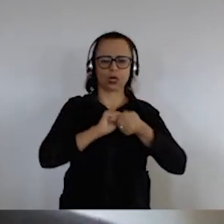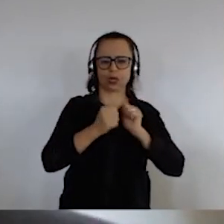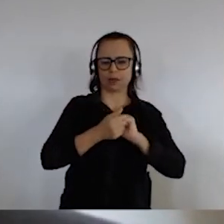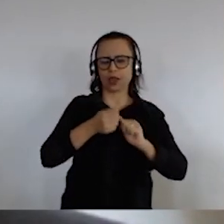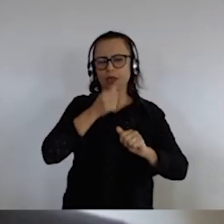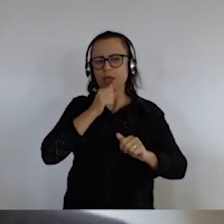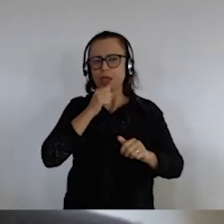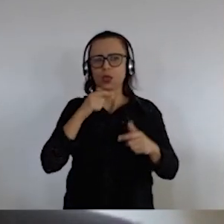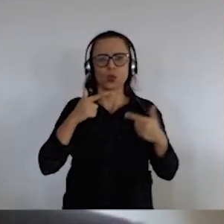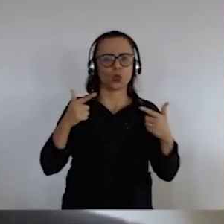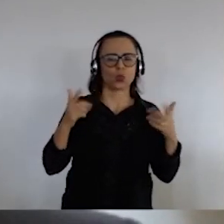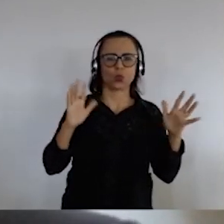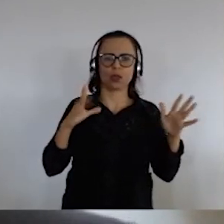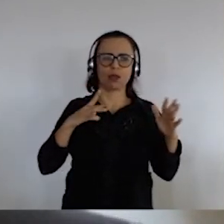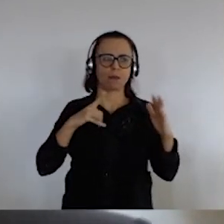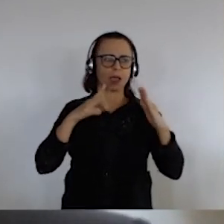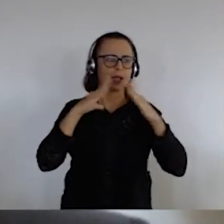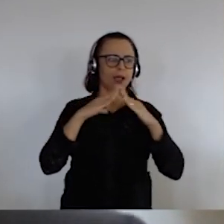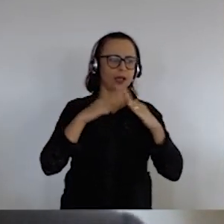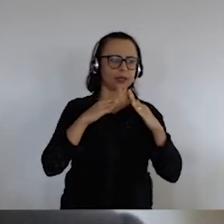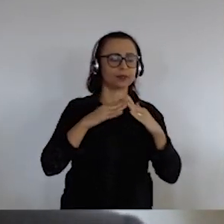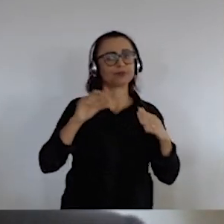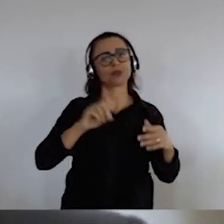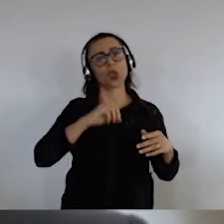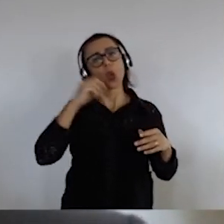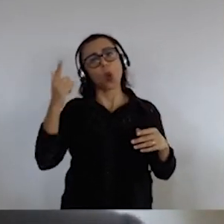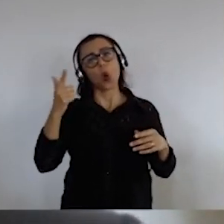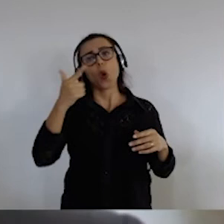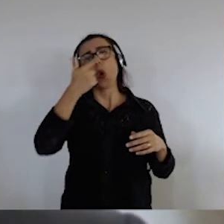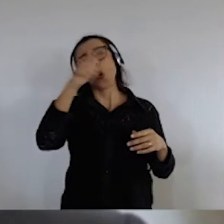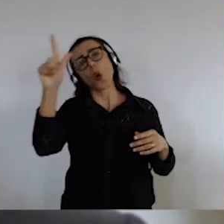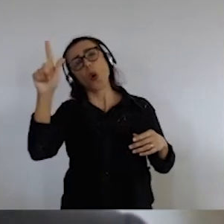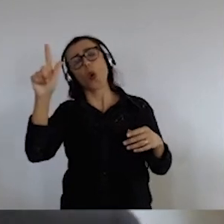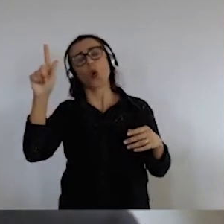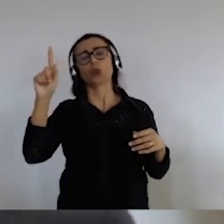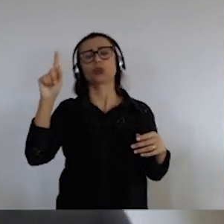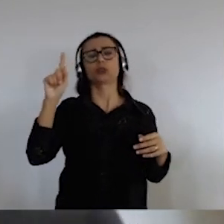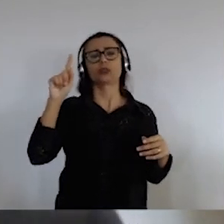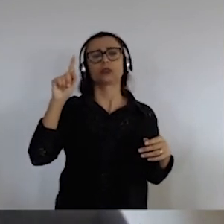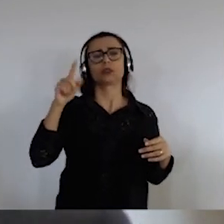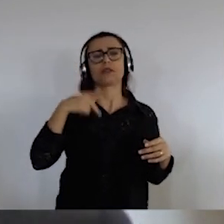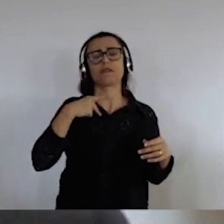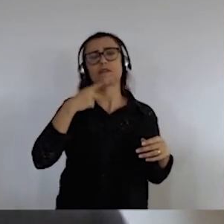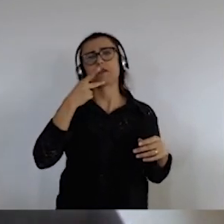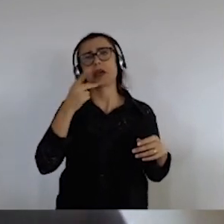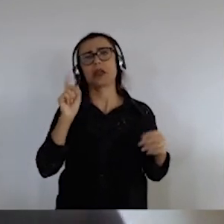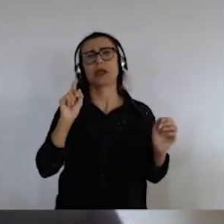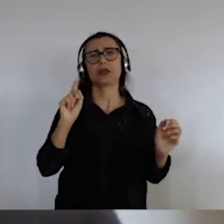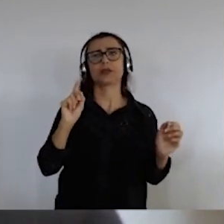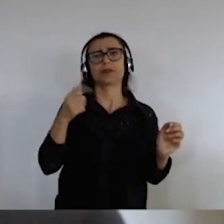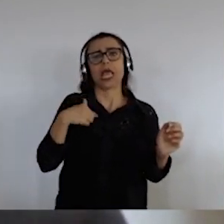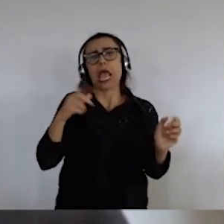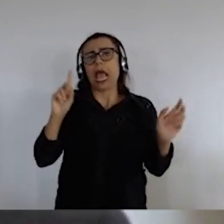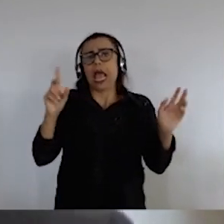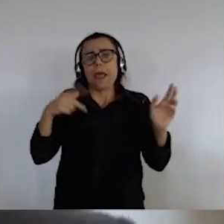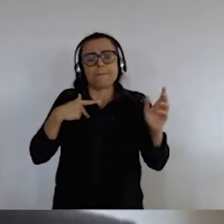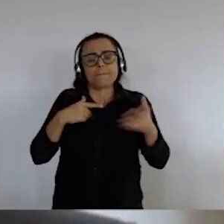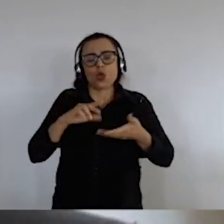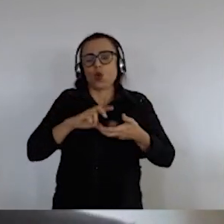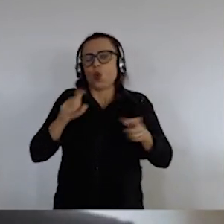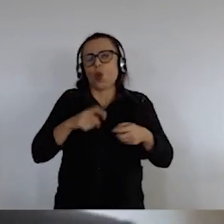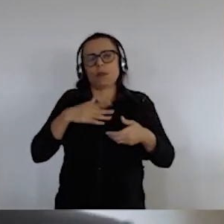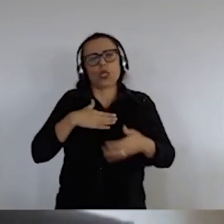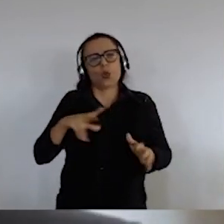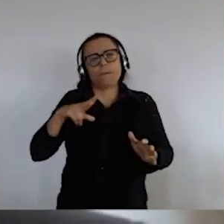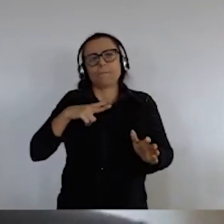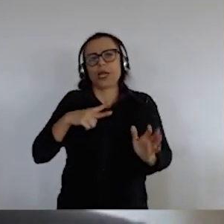informação dos seus próprios lares, outros alegam que os equipamentos que têm são particulares e tem que